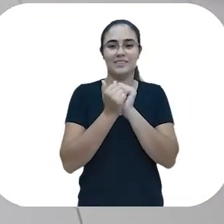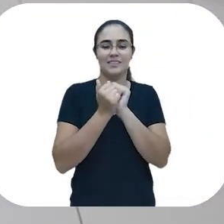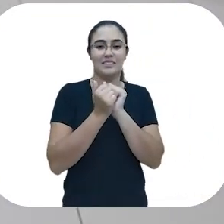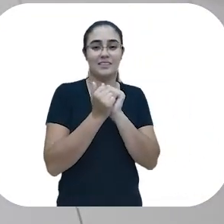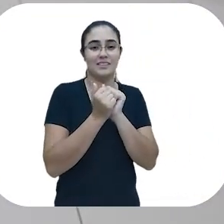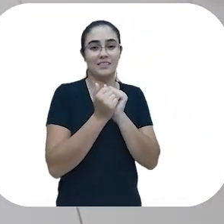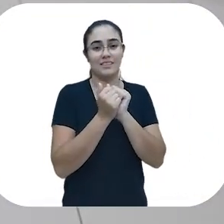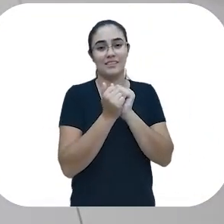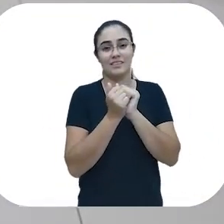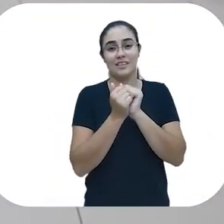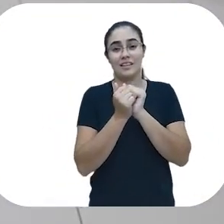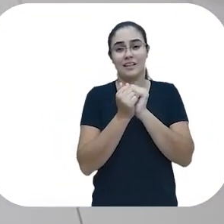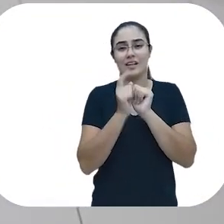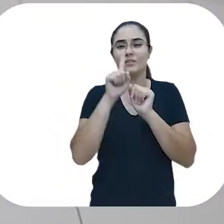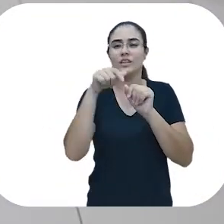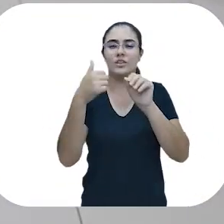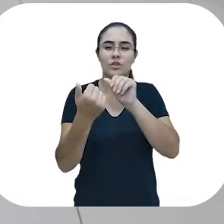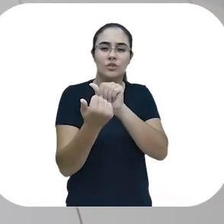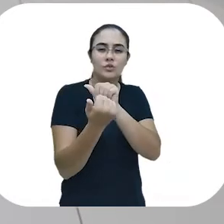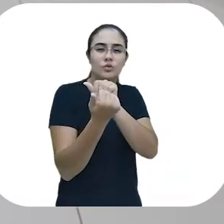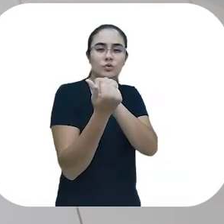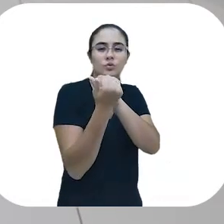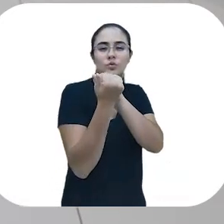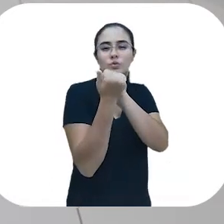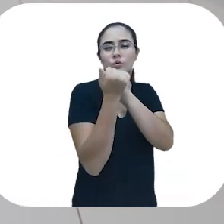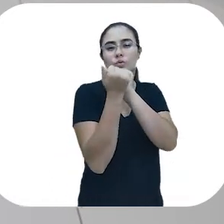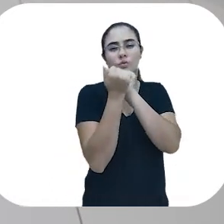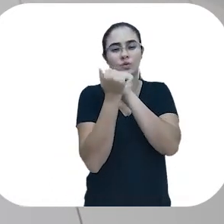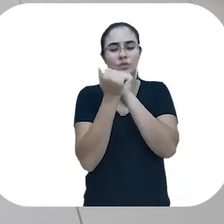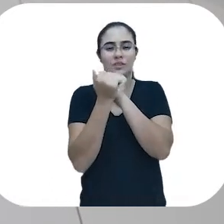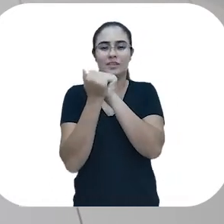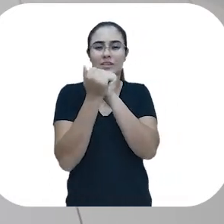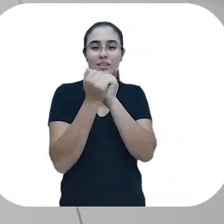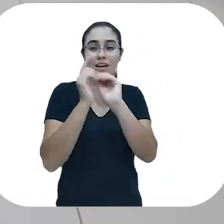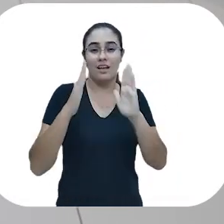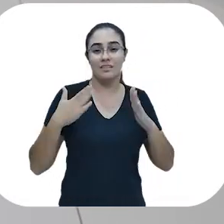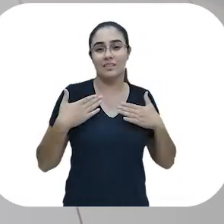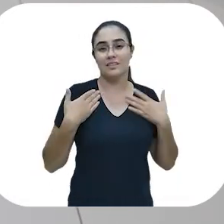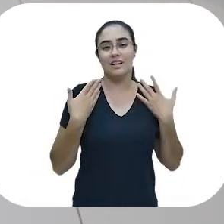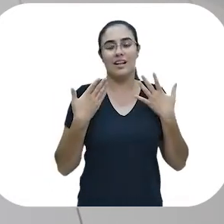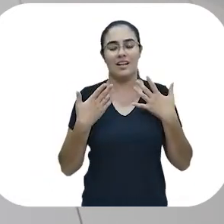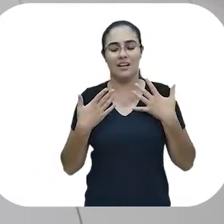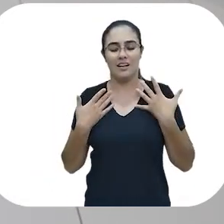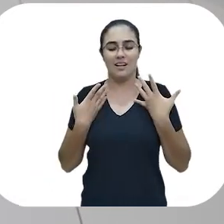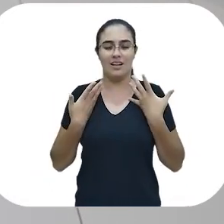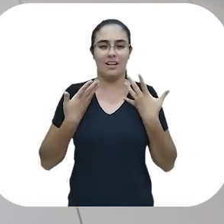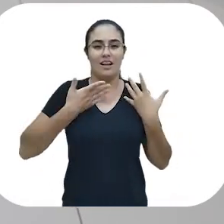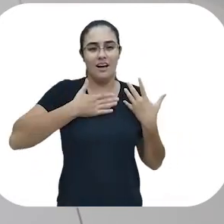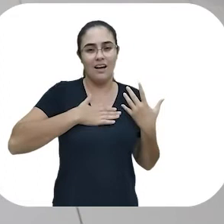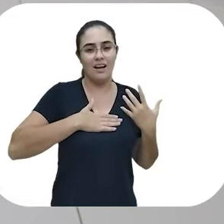Me eleva, se eleva,